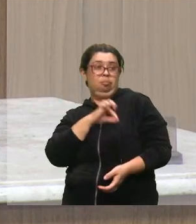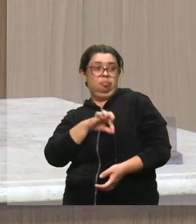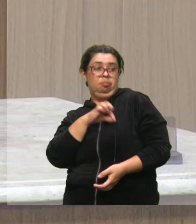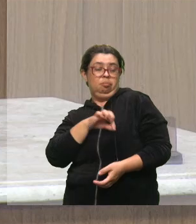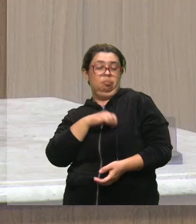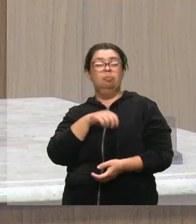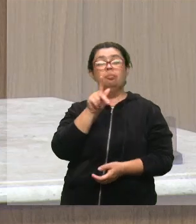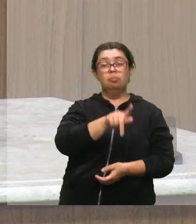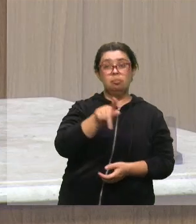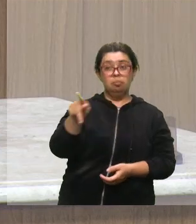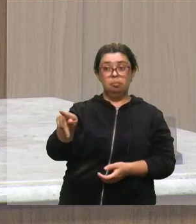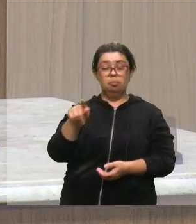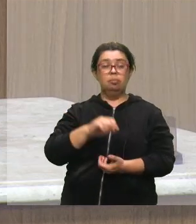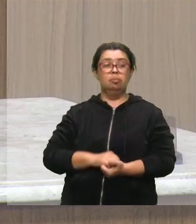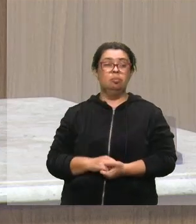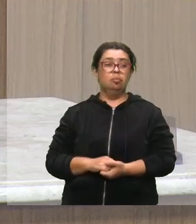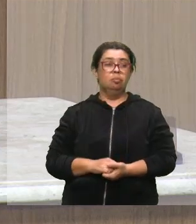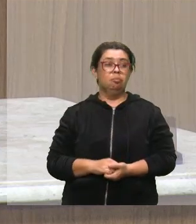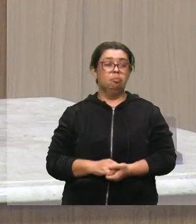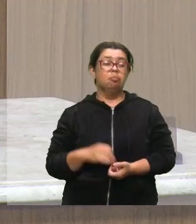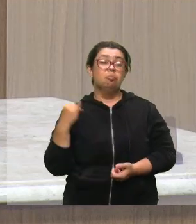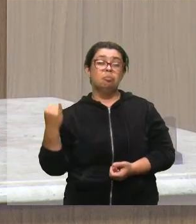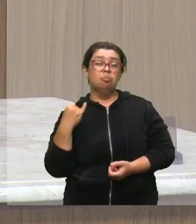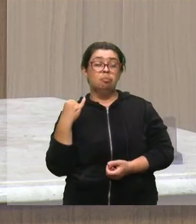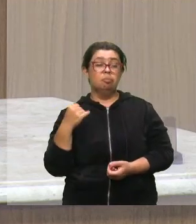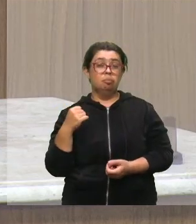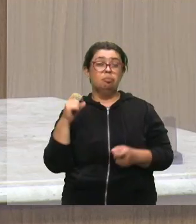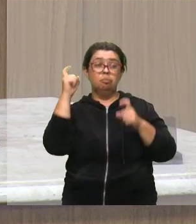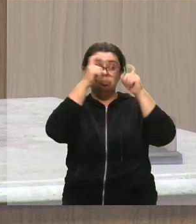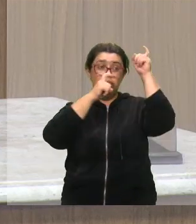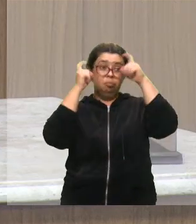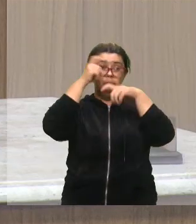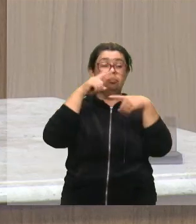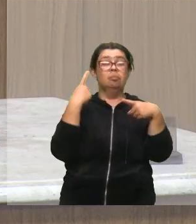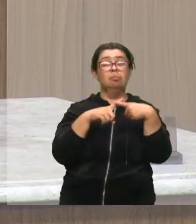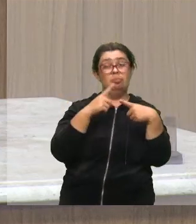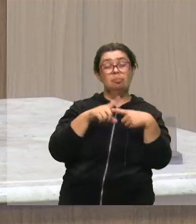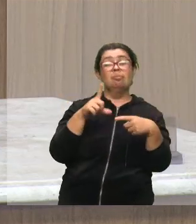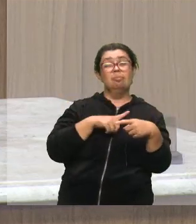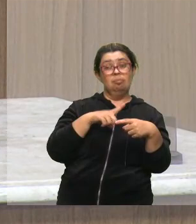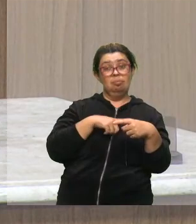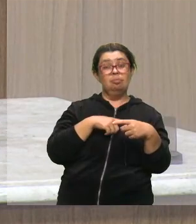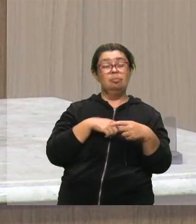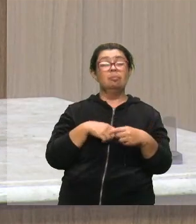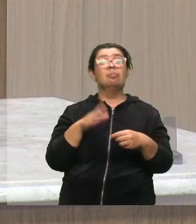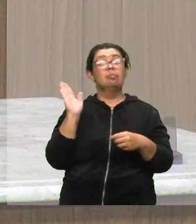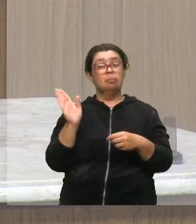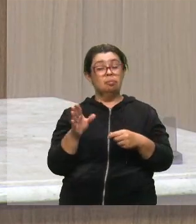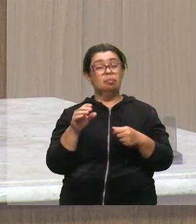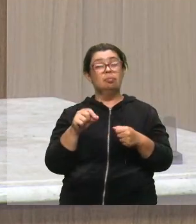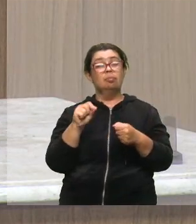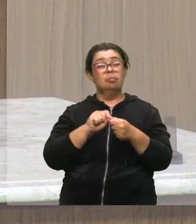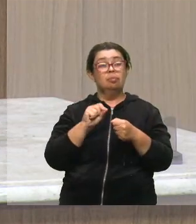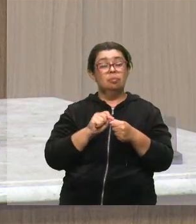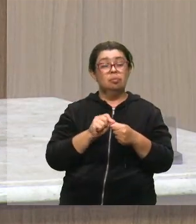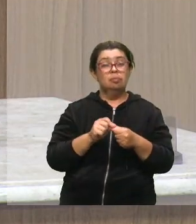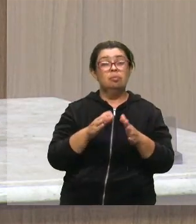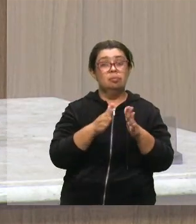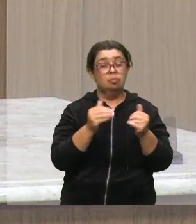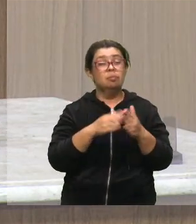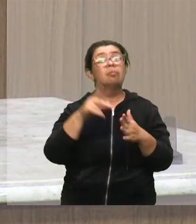quadro do magistério. E nos preocupa muito por conta das judicializações, né, que isso vem gerando